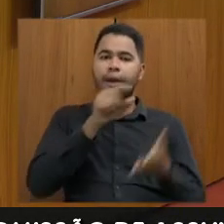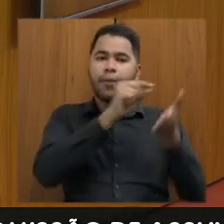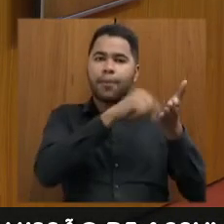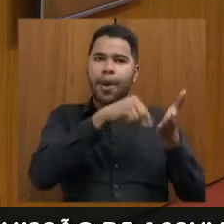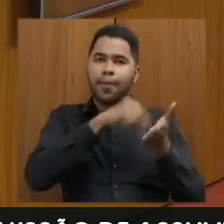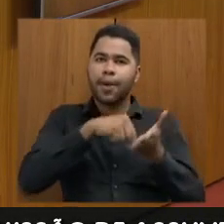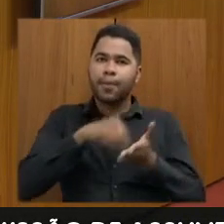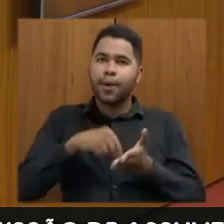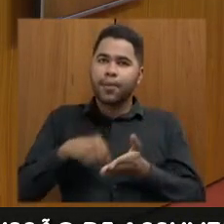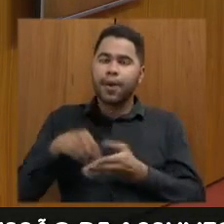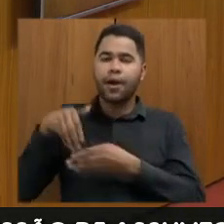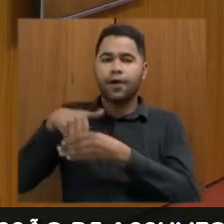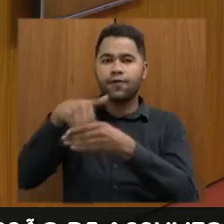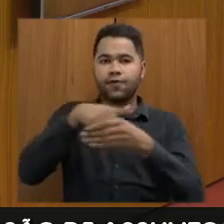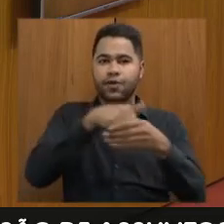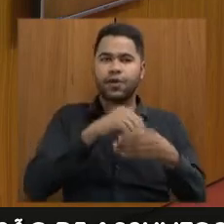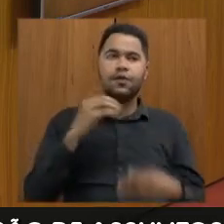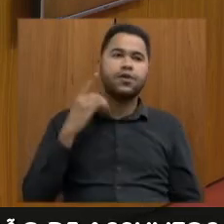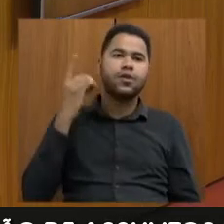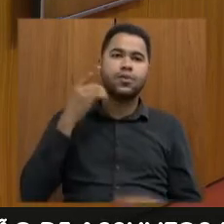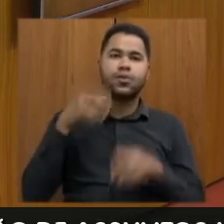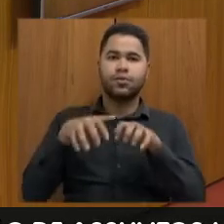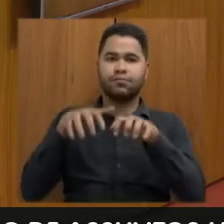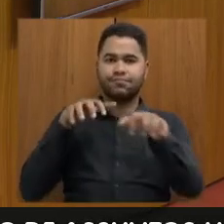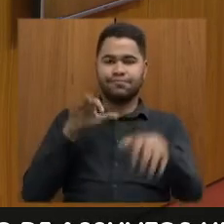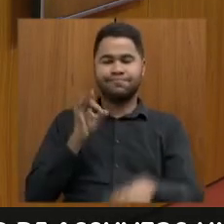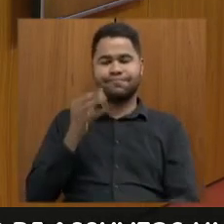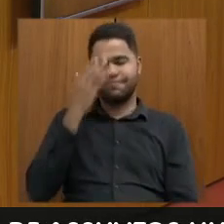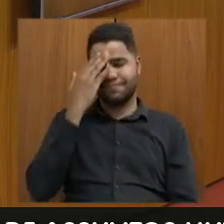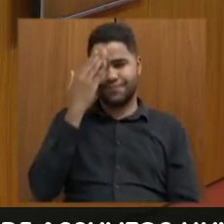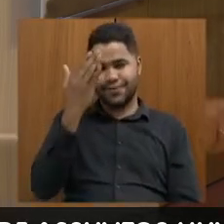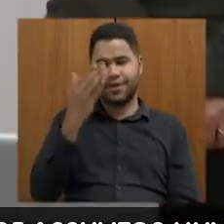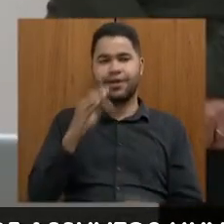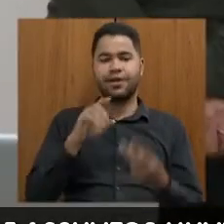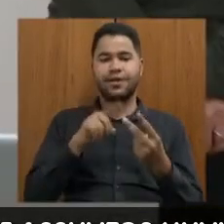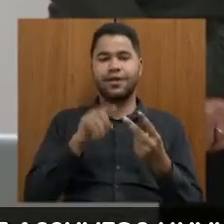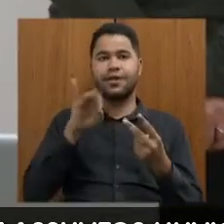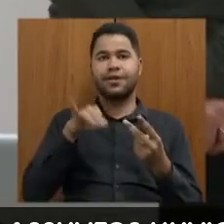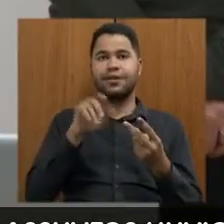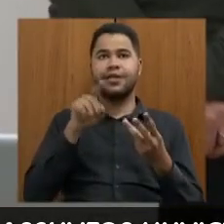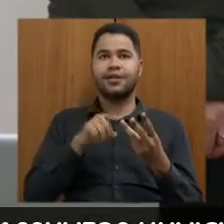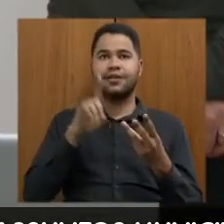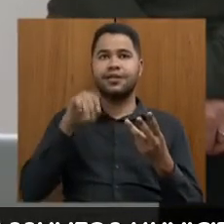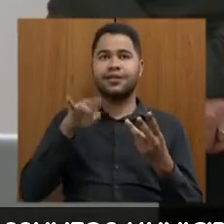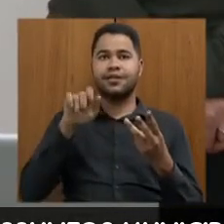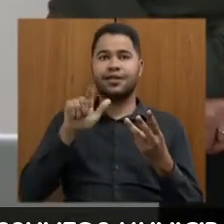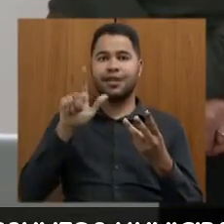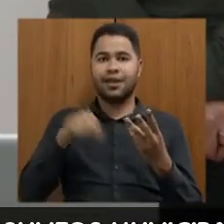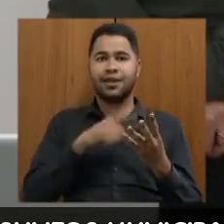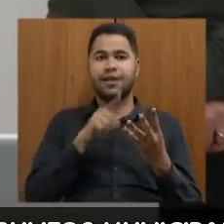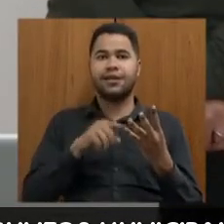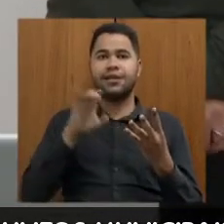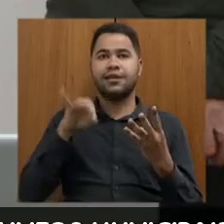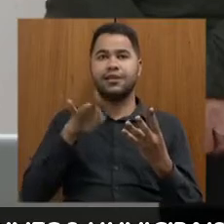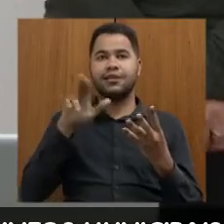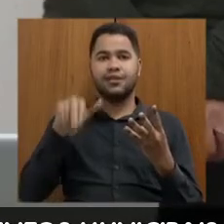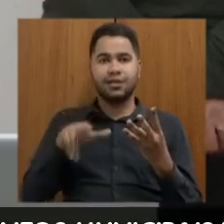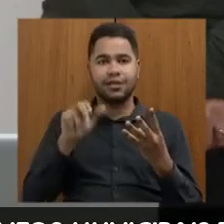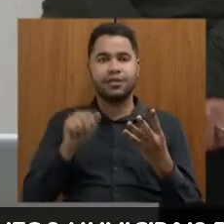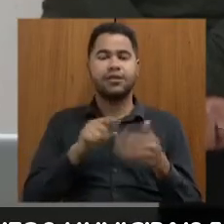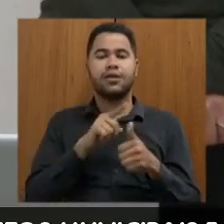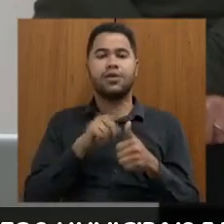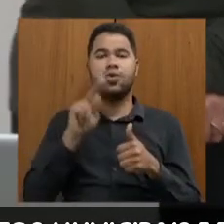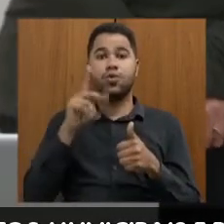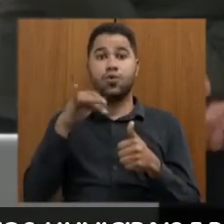assinatura a votação dos deputados remotamente né João obrigado Cristiane brigada Daniela Cristina Magalhães e